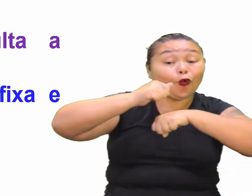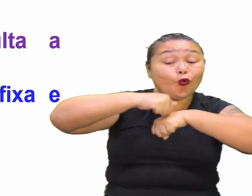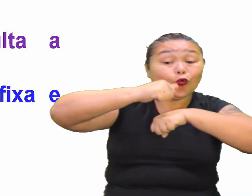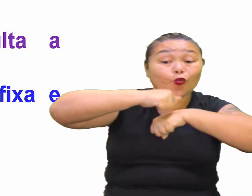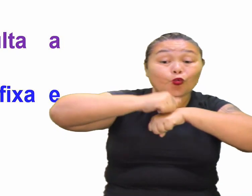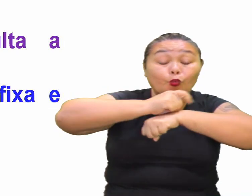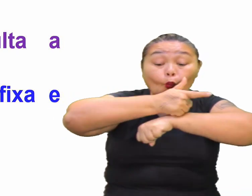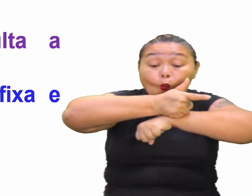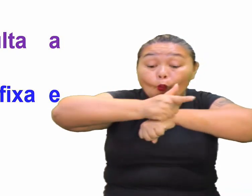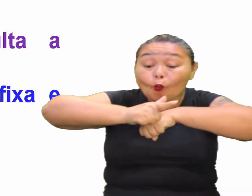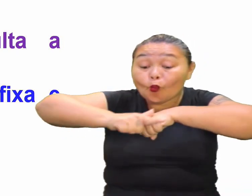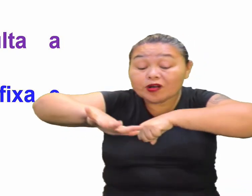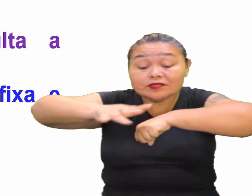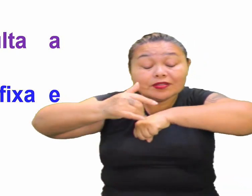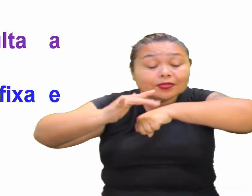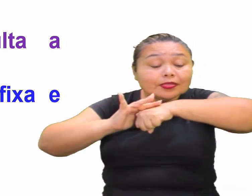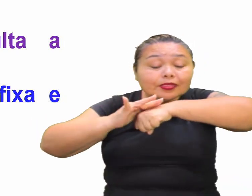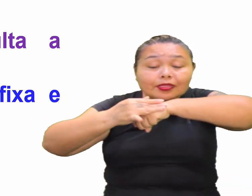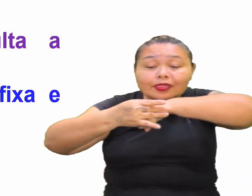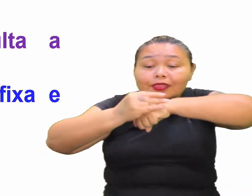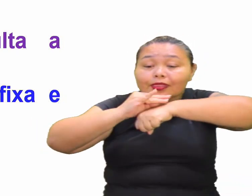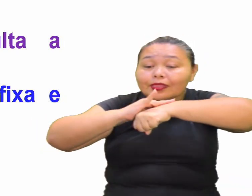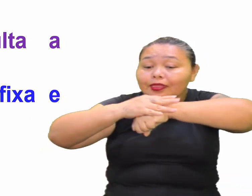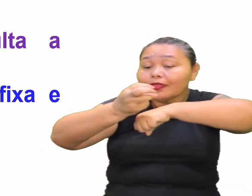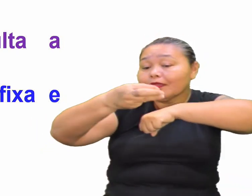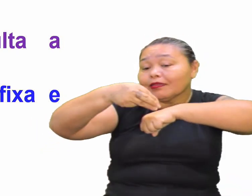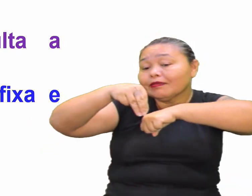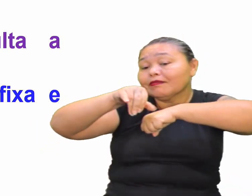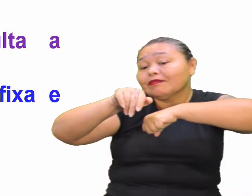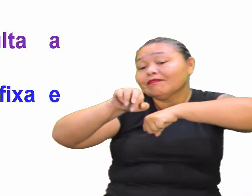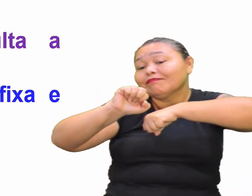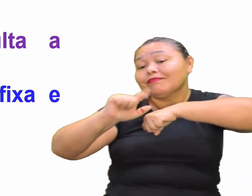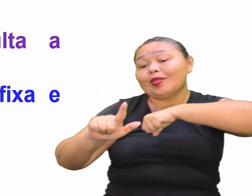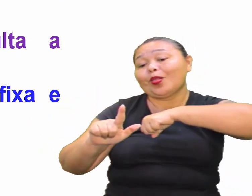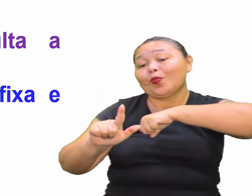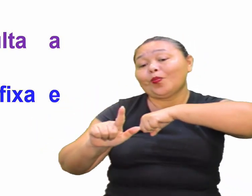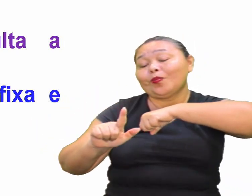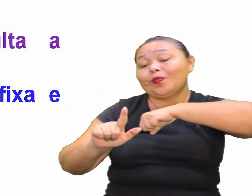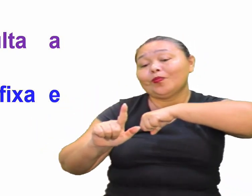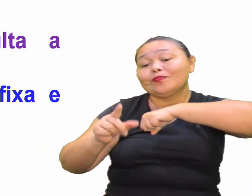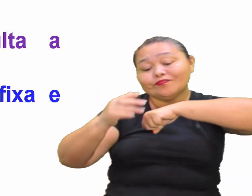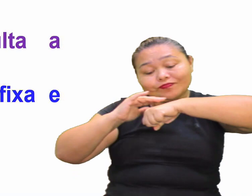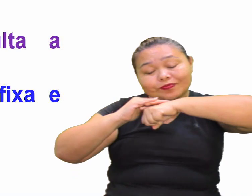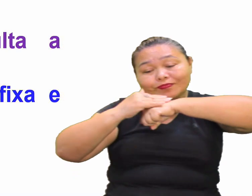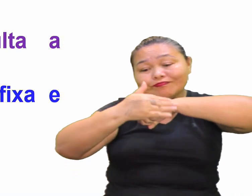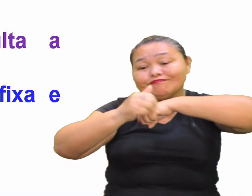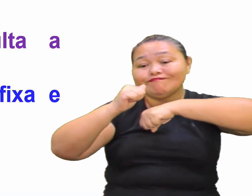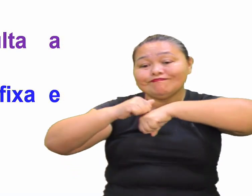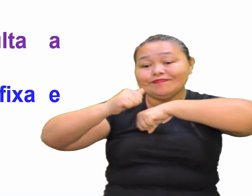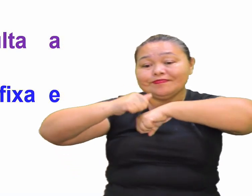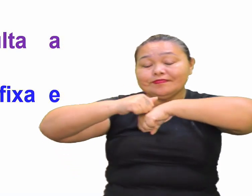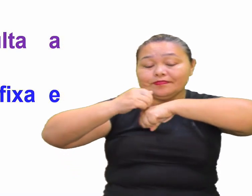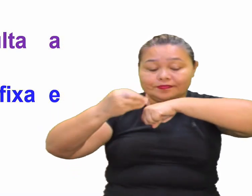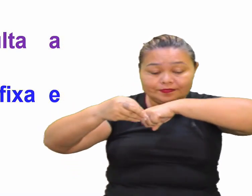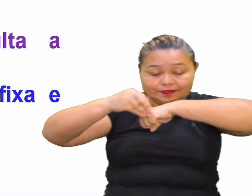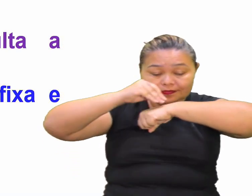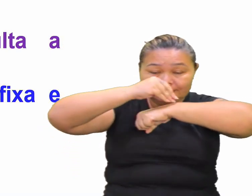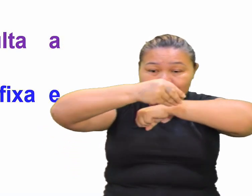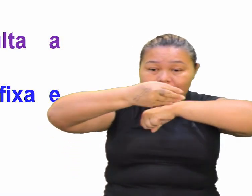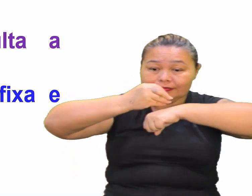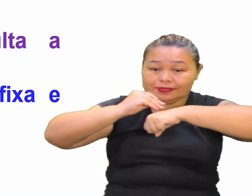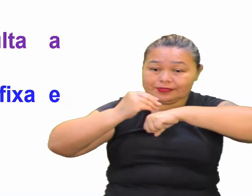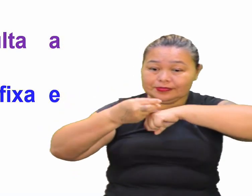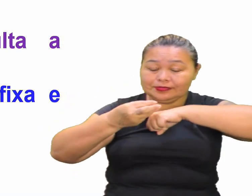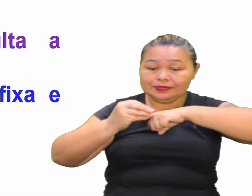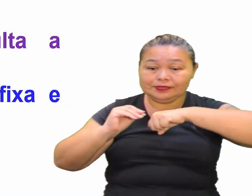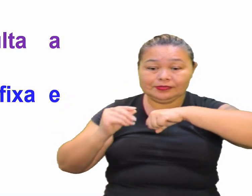rochas desnudas, ou rochas como apenas minerais. E esses minerais que esses organismos, as algas e